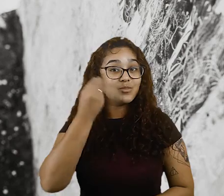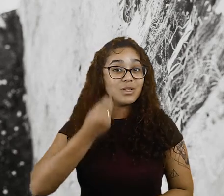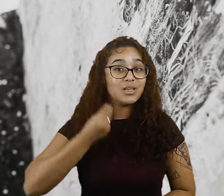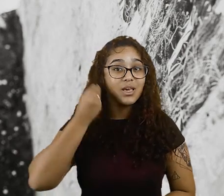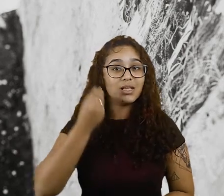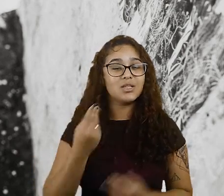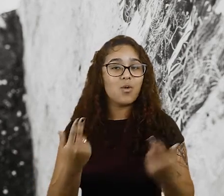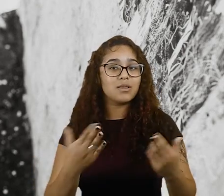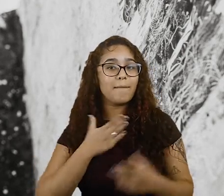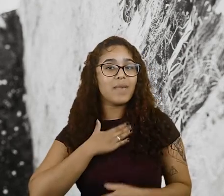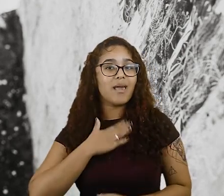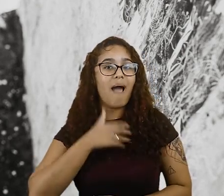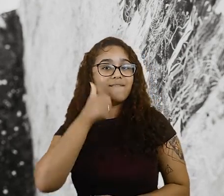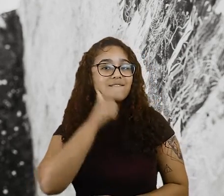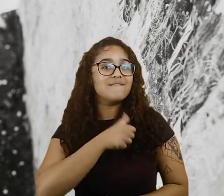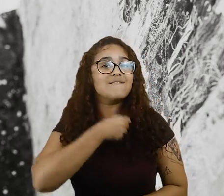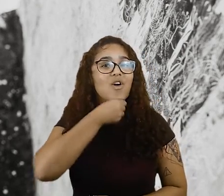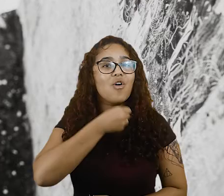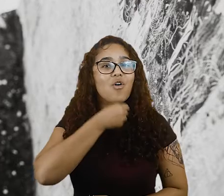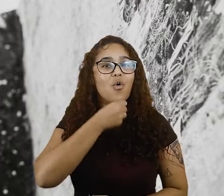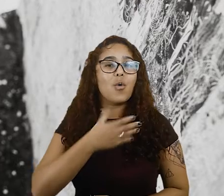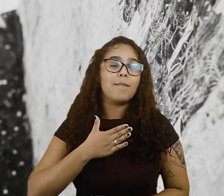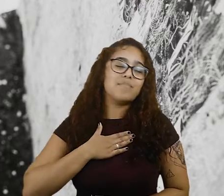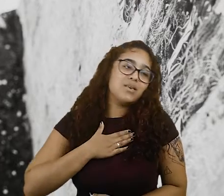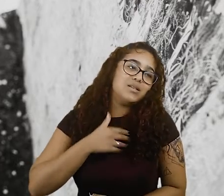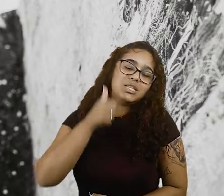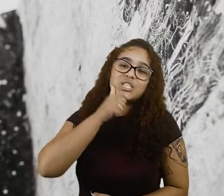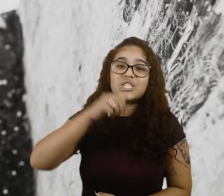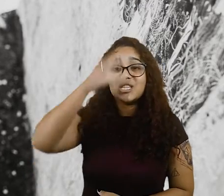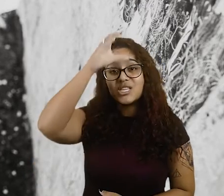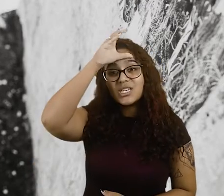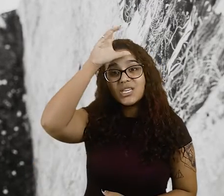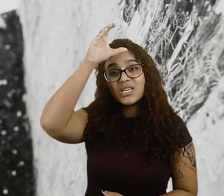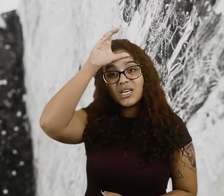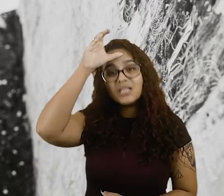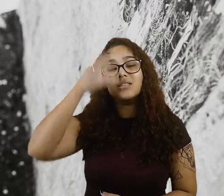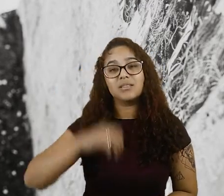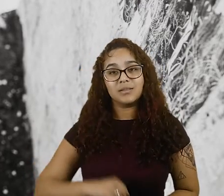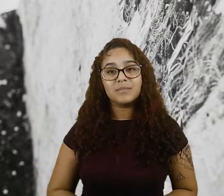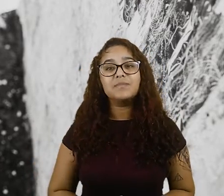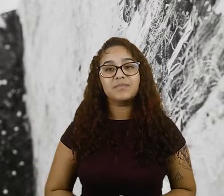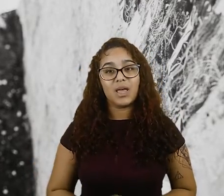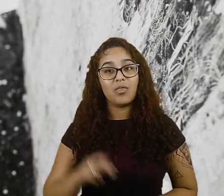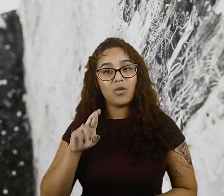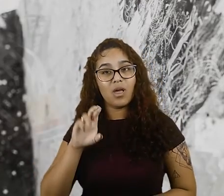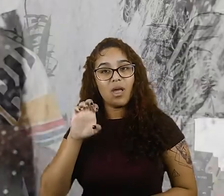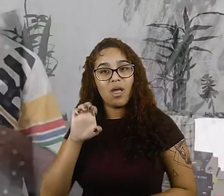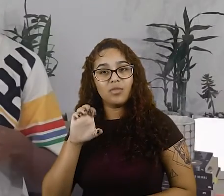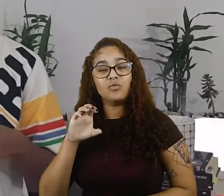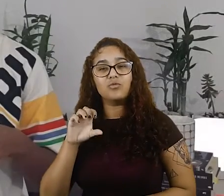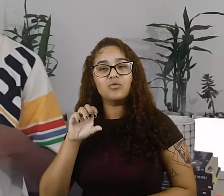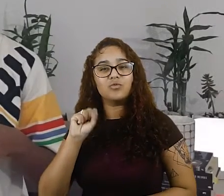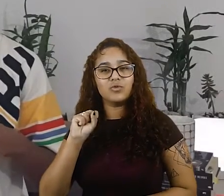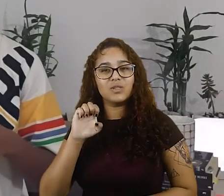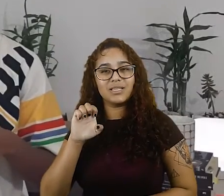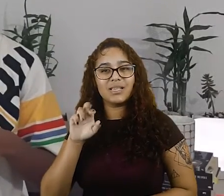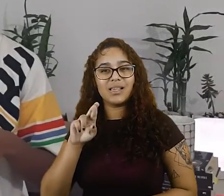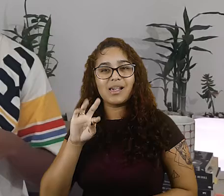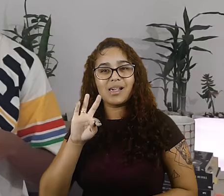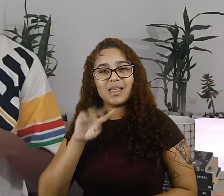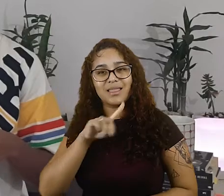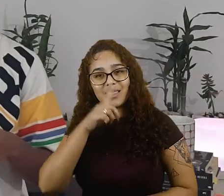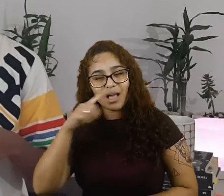mulheres que trouxessem experiências como as das minhas avós, as das minhas tias, de primas que são do Recôncavo,